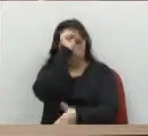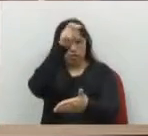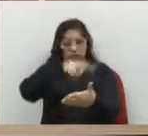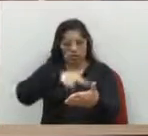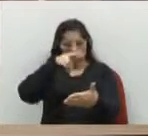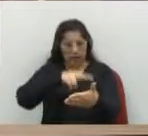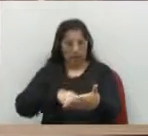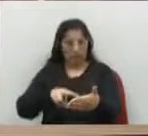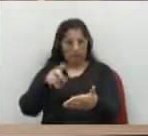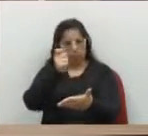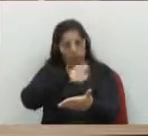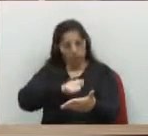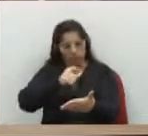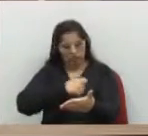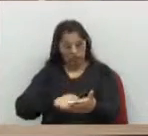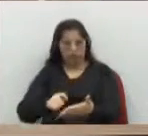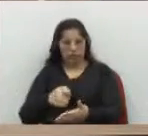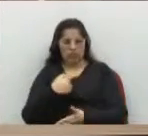uma parte? Pois não.